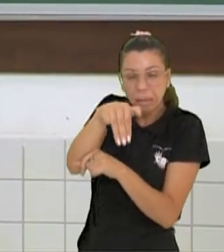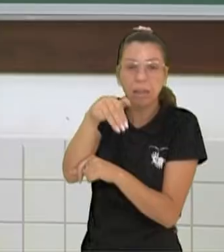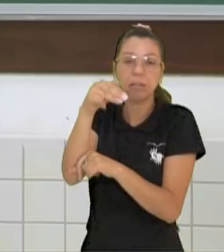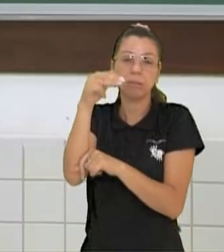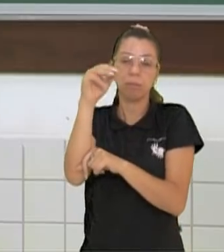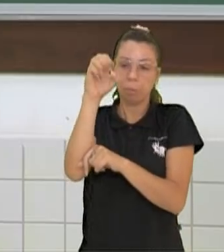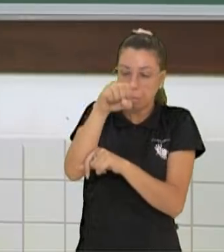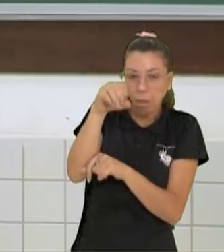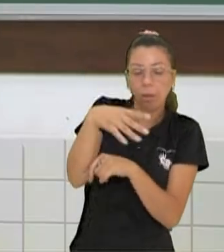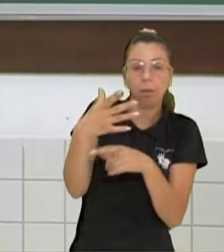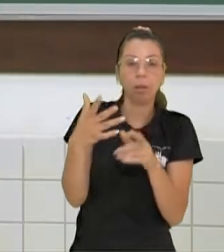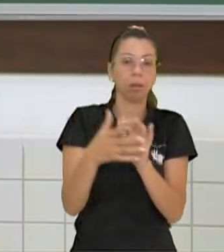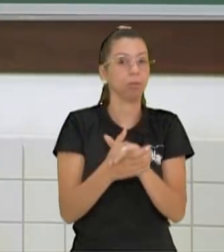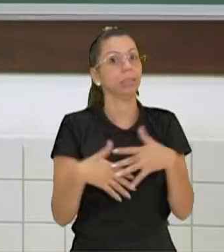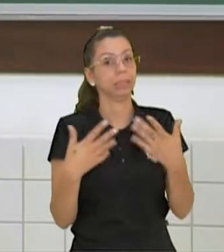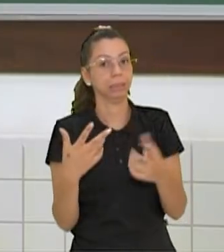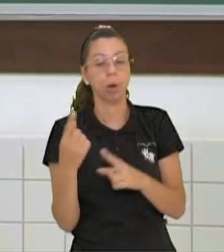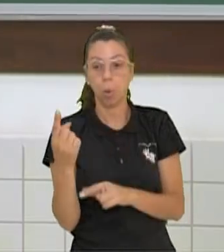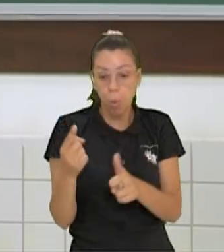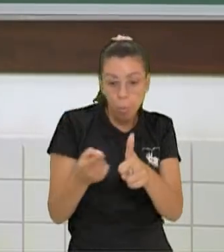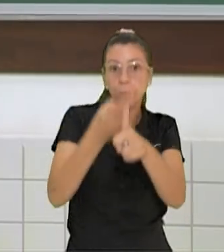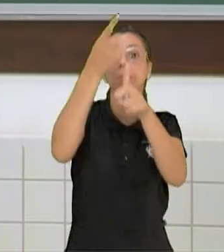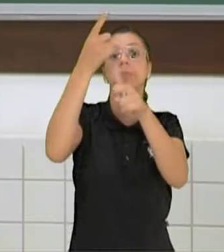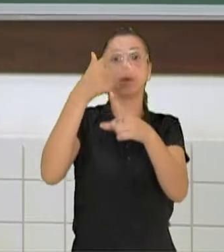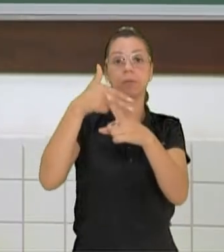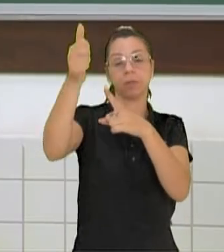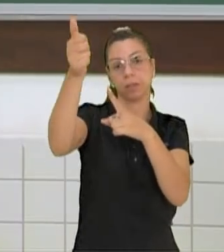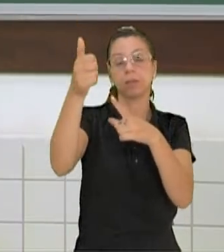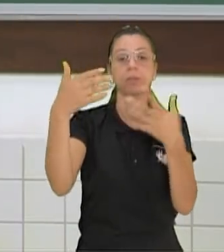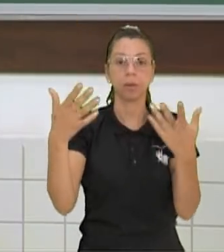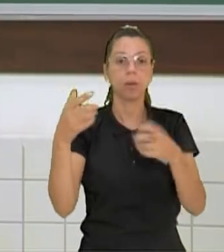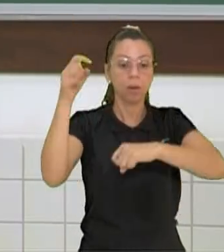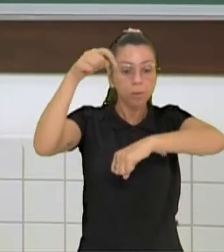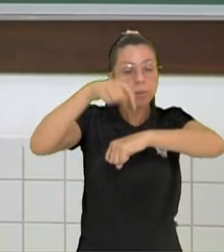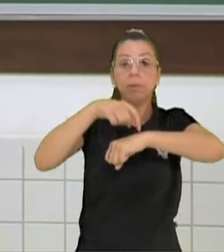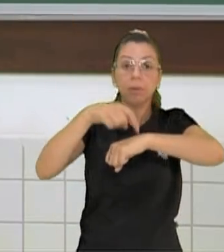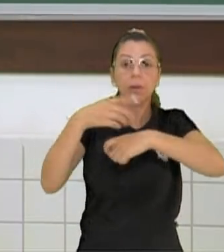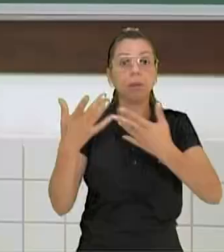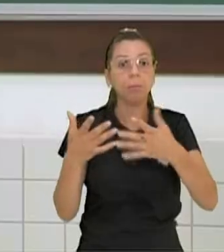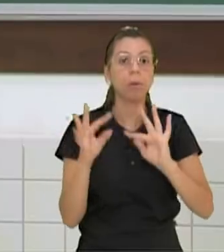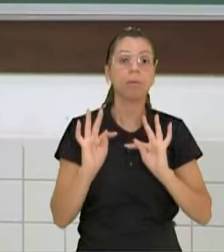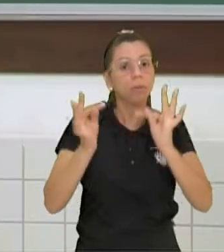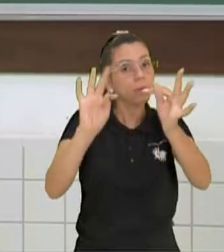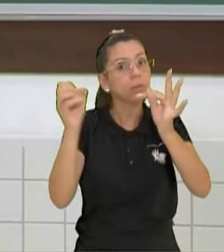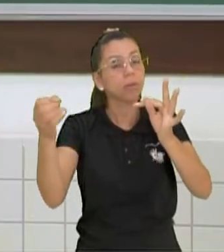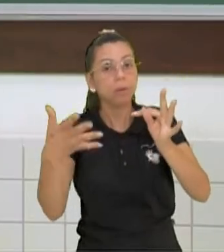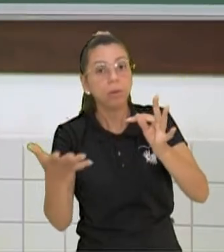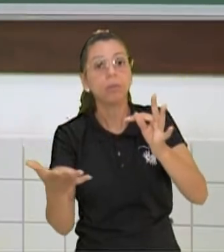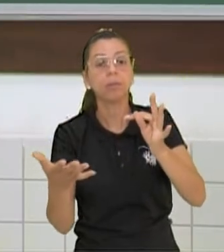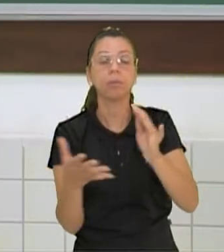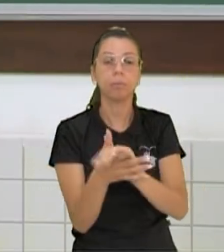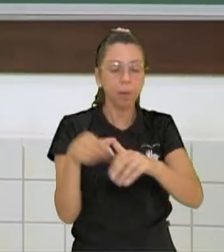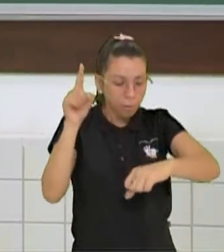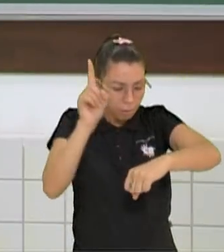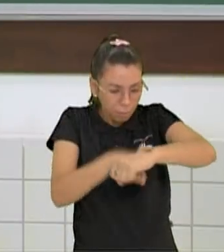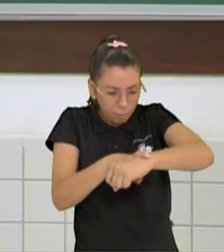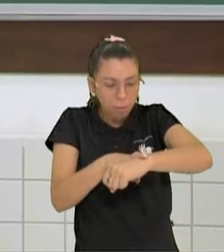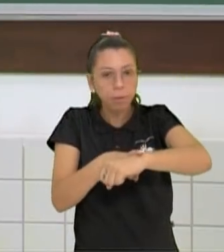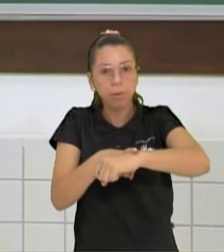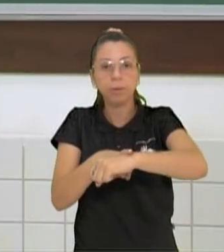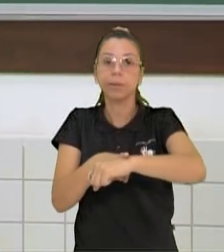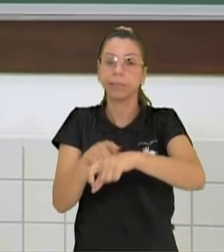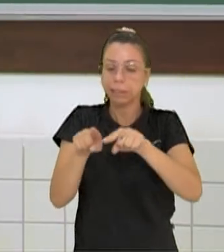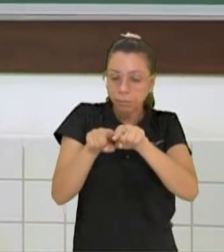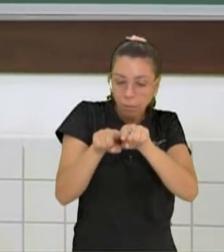primeiro colocado ganhou de um centésimo de milésimo de segundo do segundo colocado. Imagina que tecnologia é essa para marcar ali o dedo do outro que